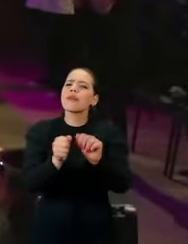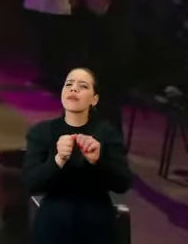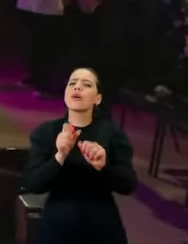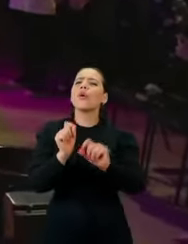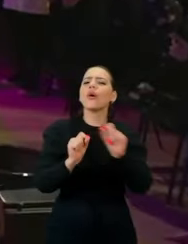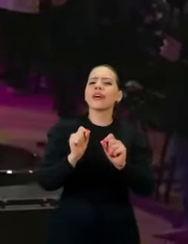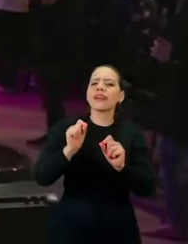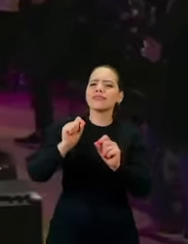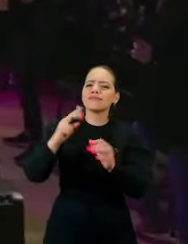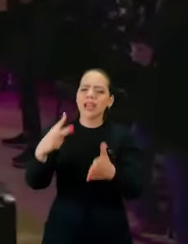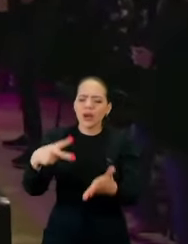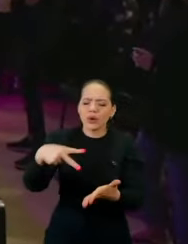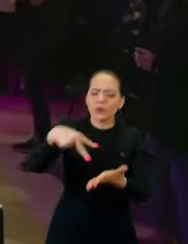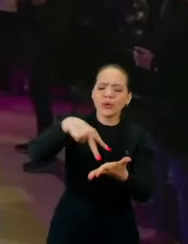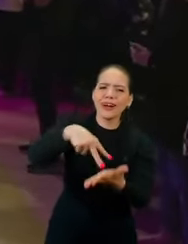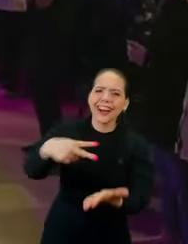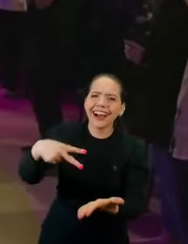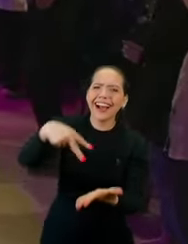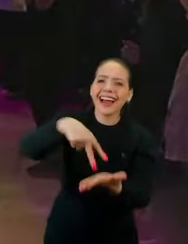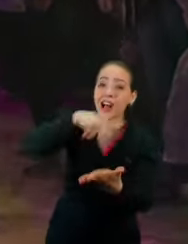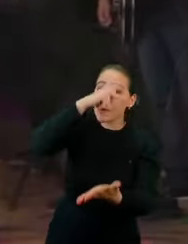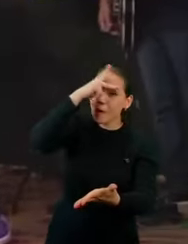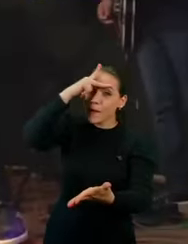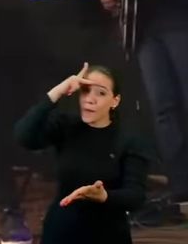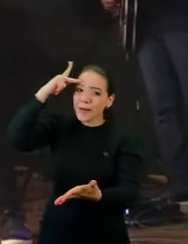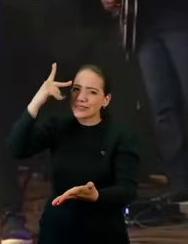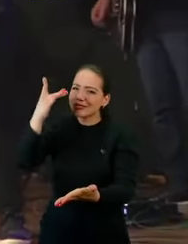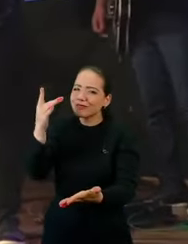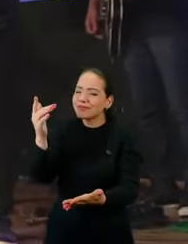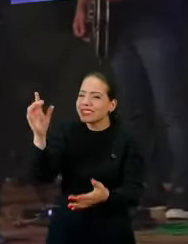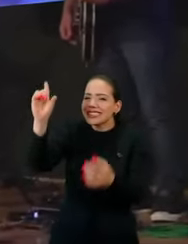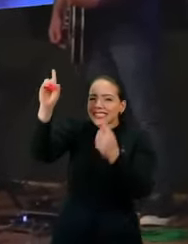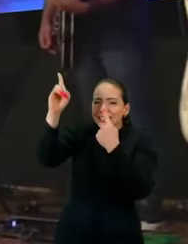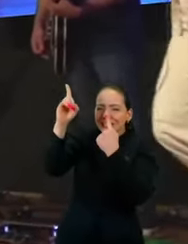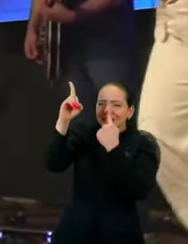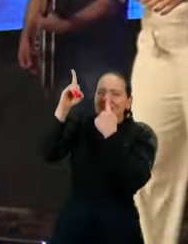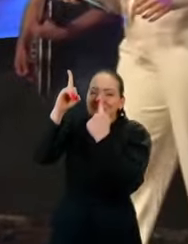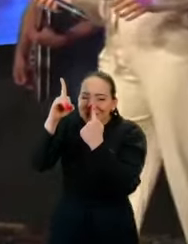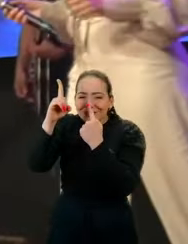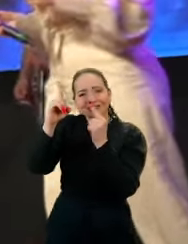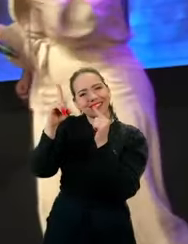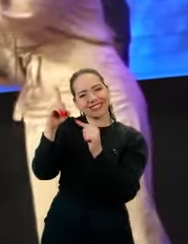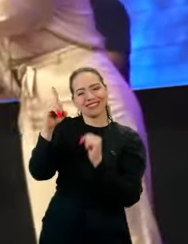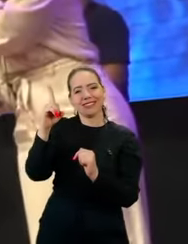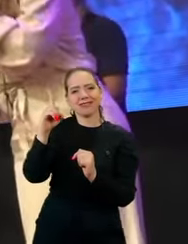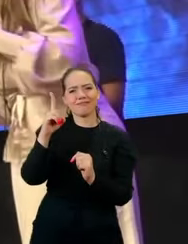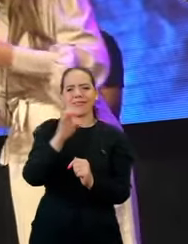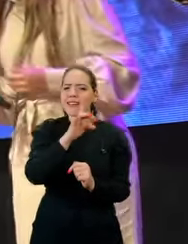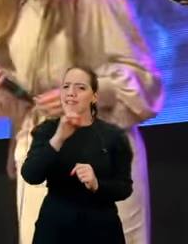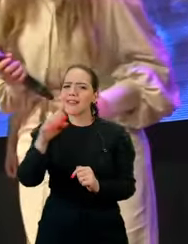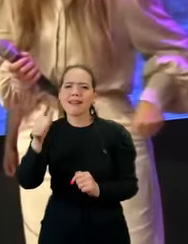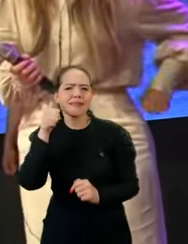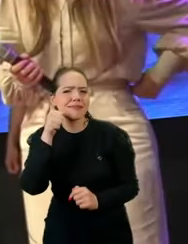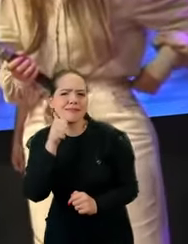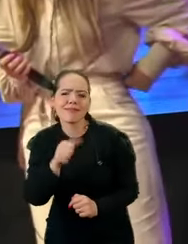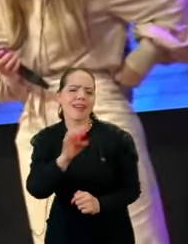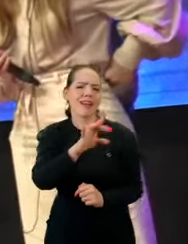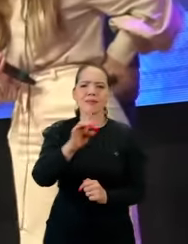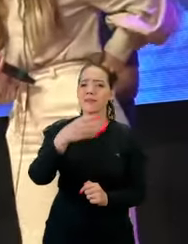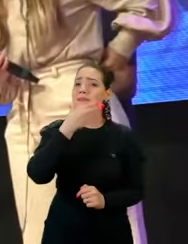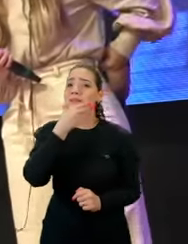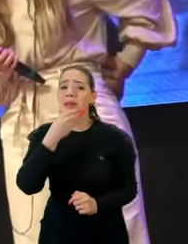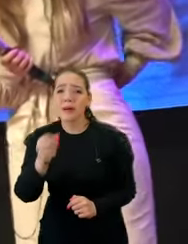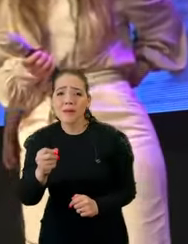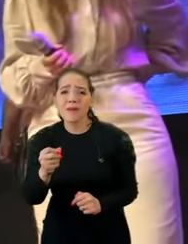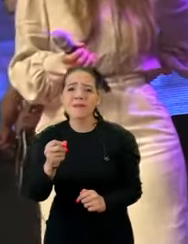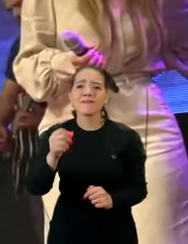Ele. Todo homem e mulher de Deus que caminha com o Espírito Santo consegue